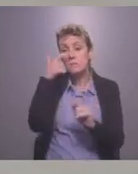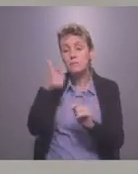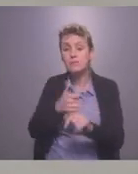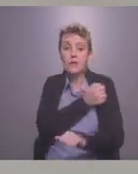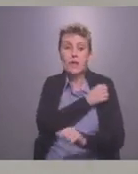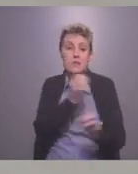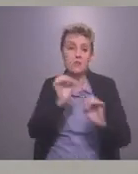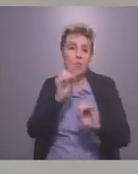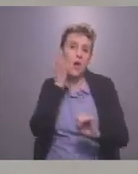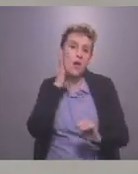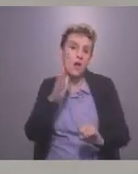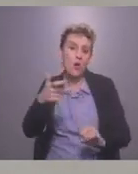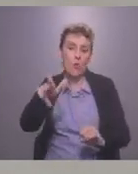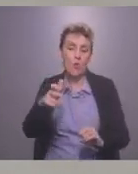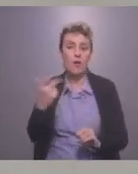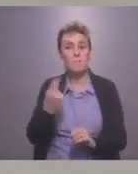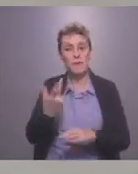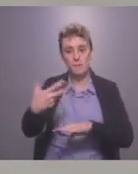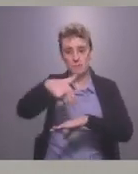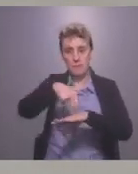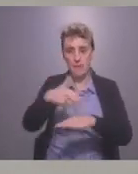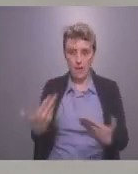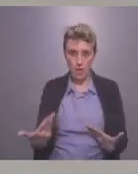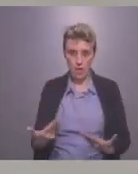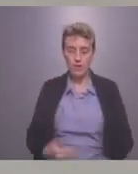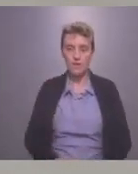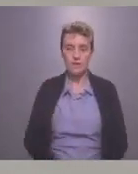abrigo. Colocamo-nos de pé.